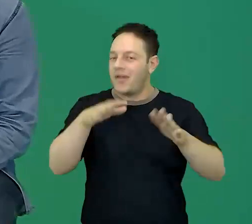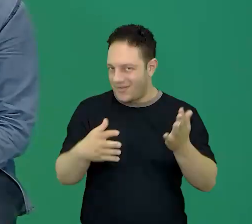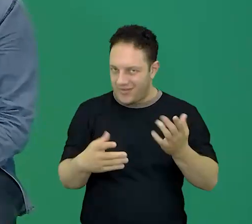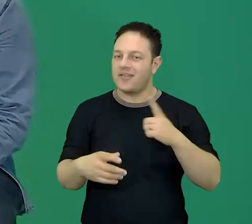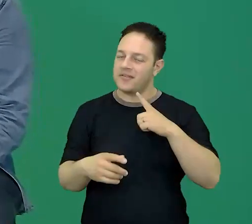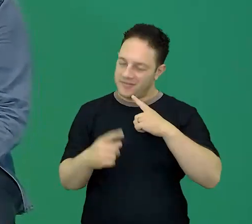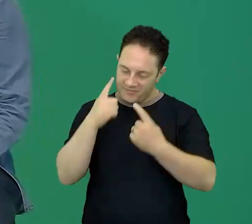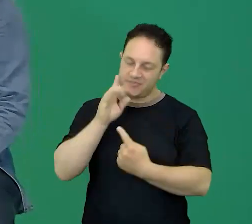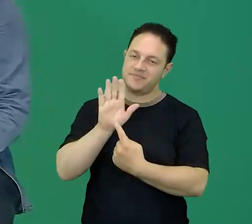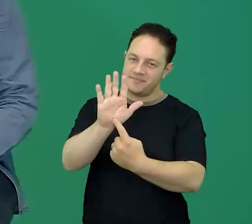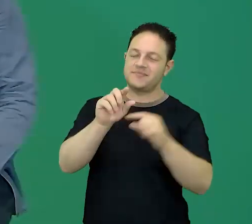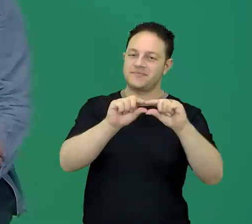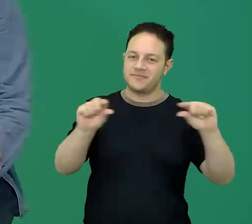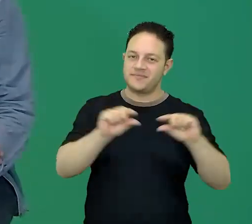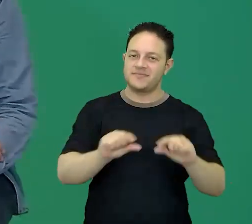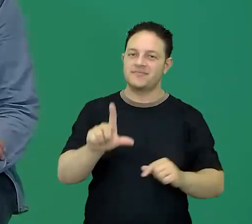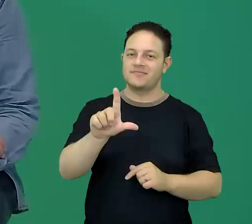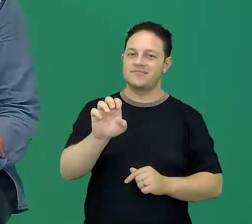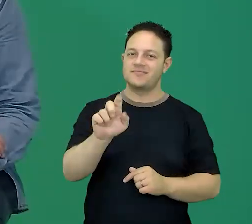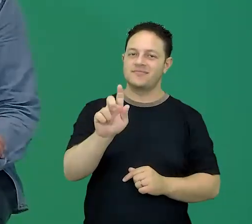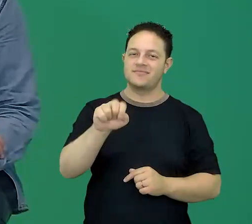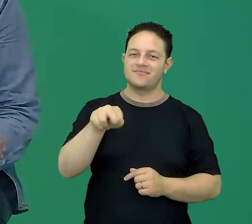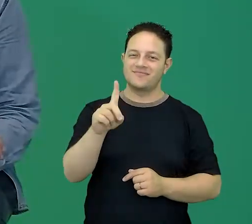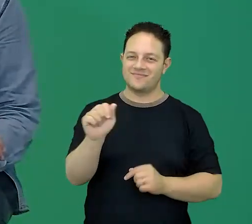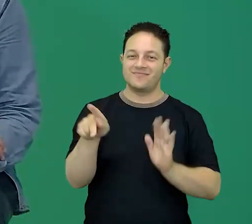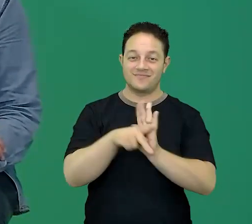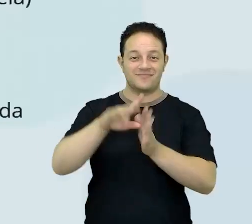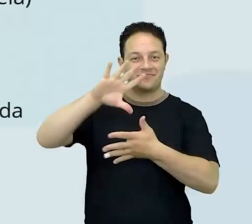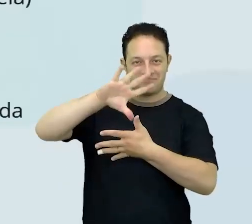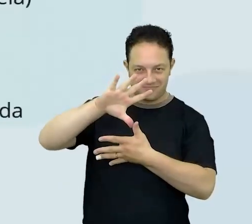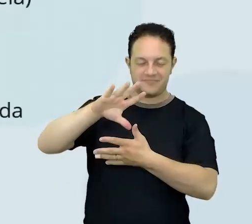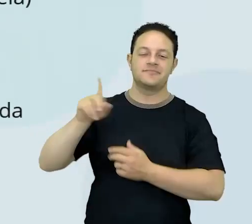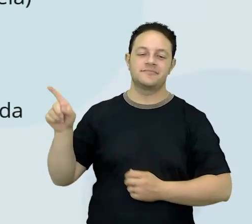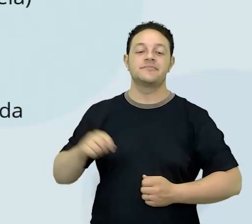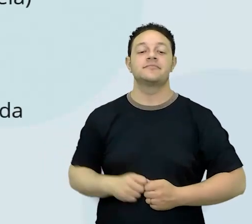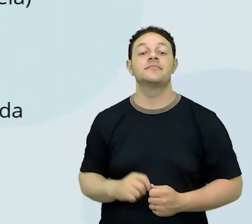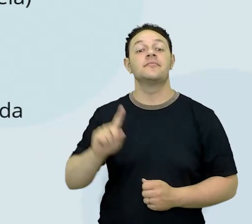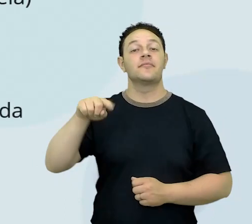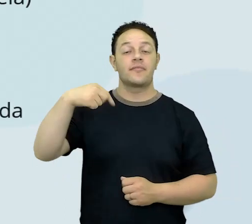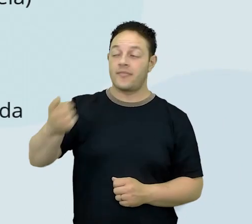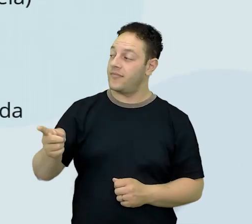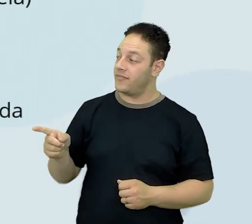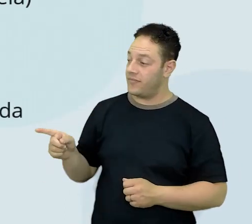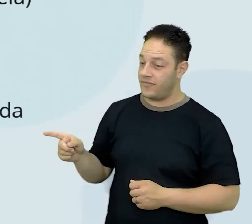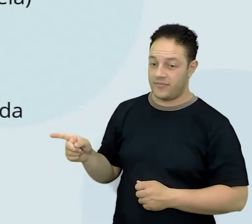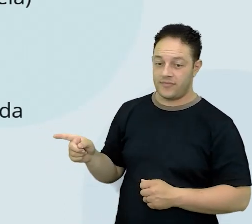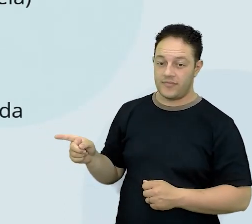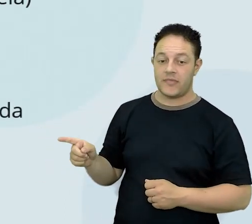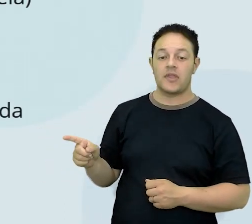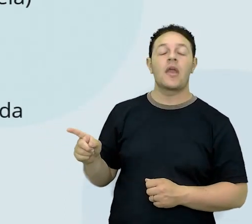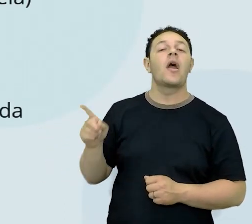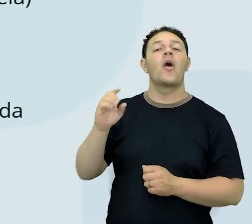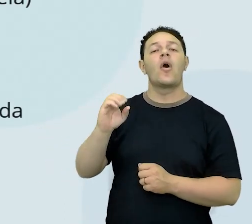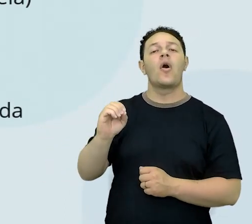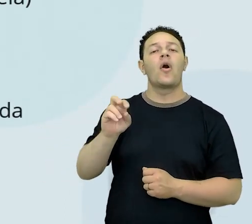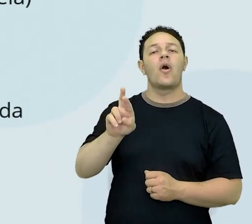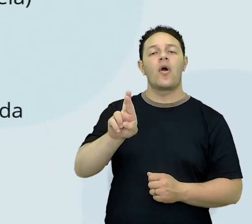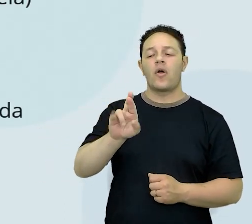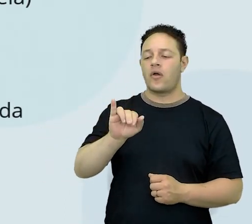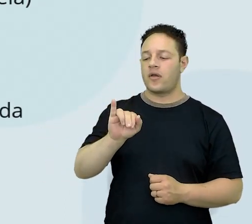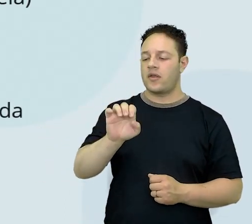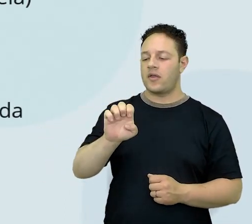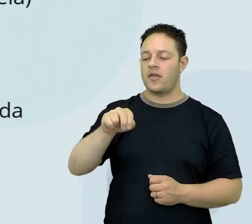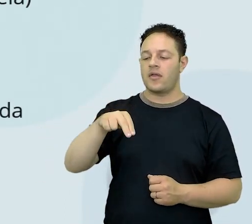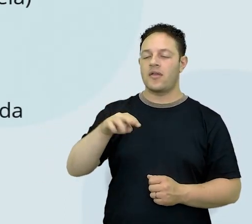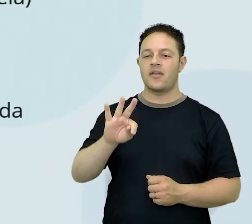nas legendas. Vamos avançar agora mais uma vez. Vamos lá. Para a nossa tela, agora sim nós vamos falar sobre